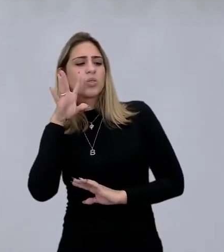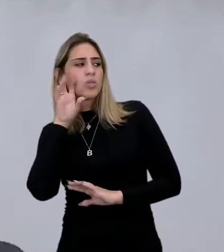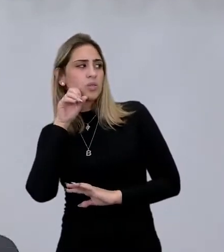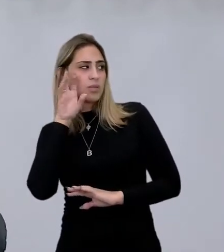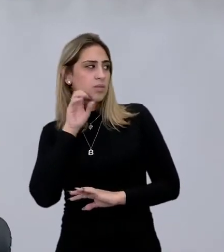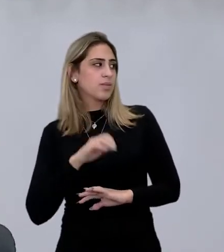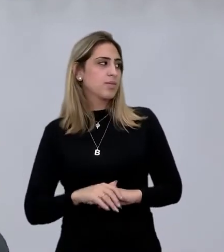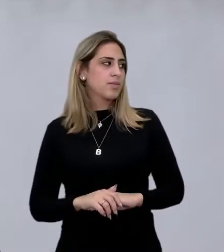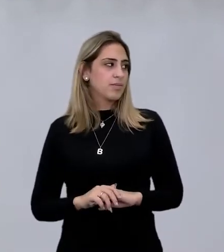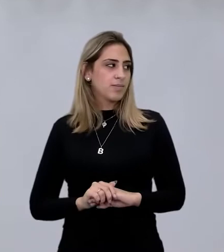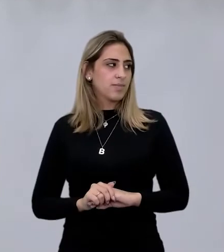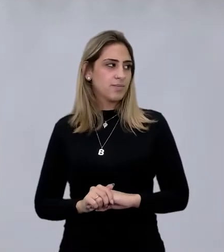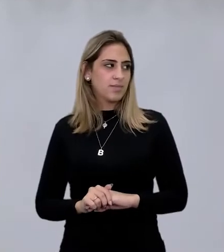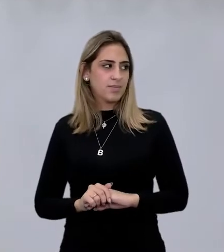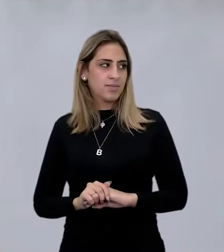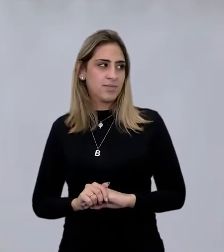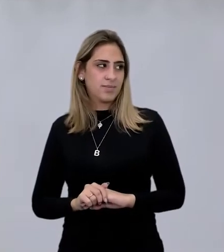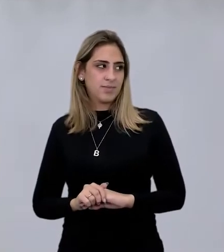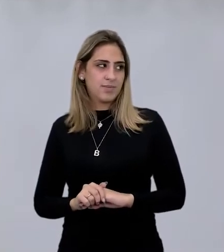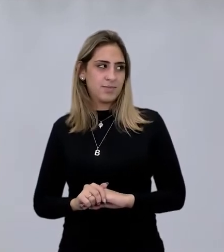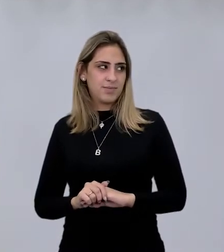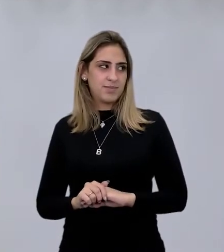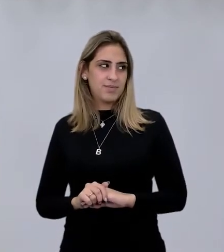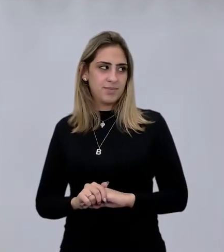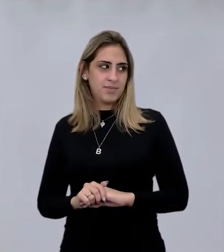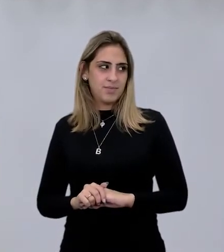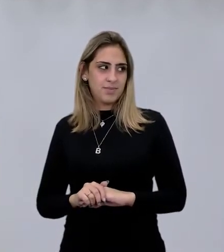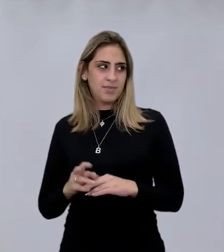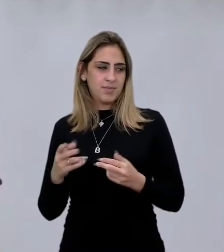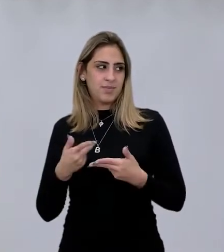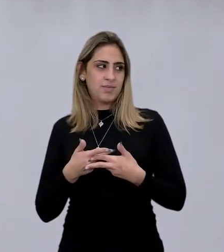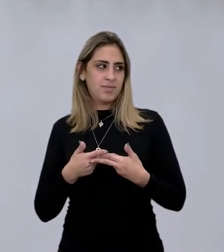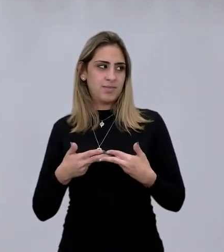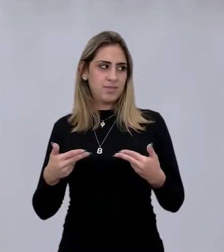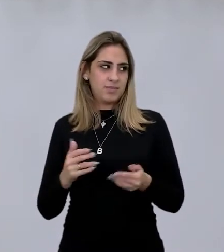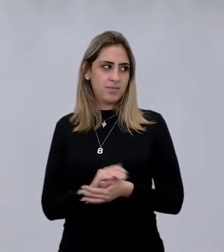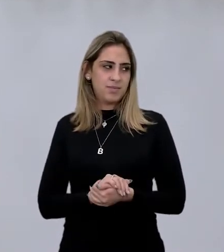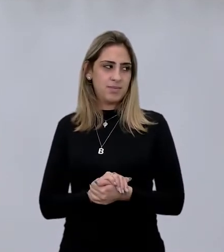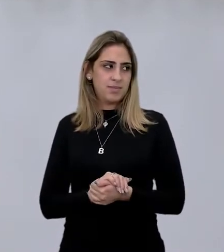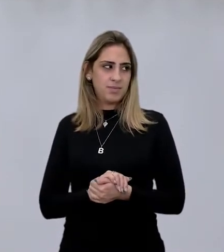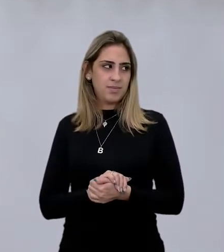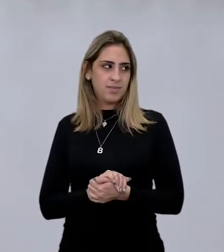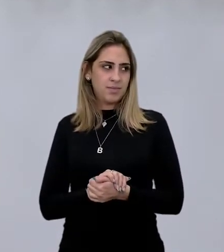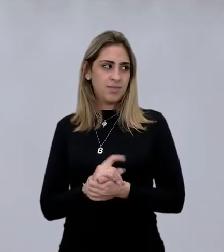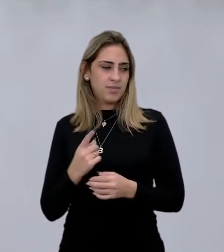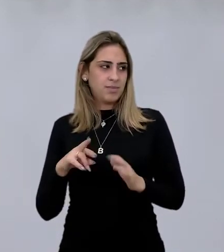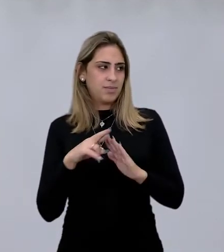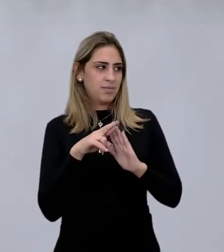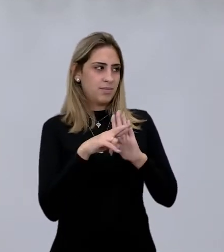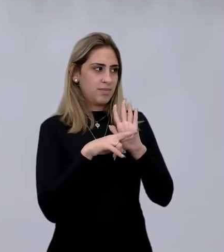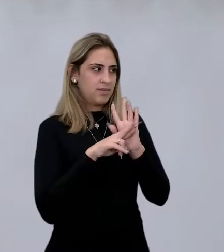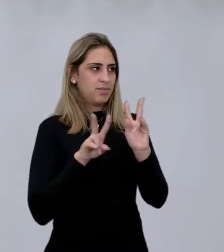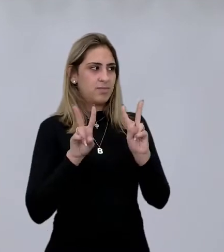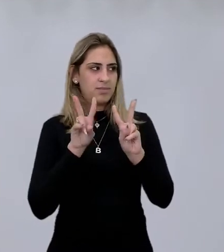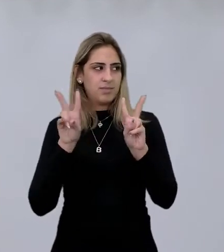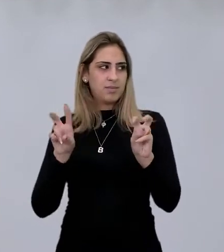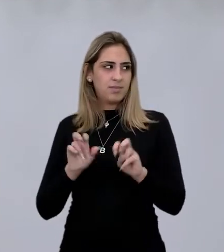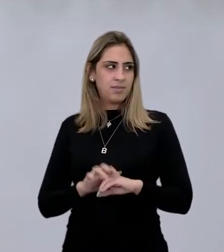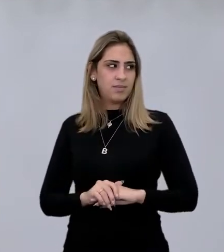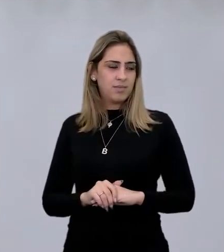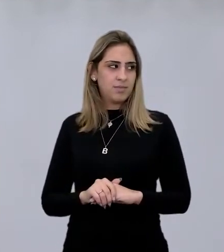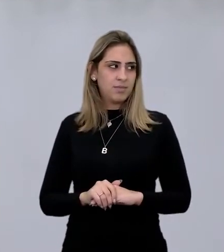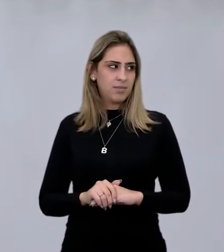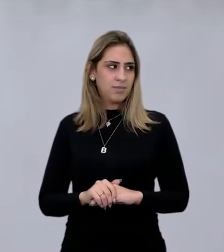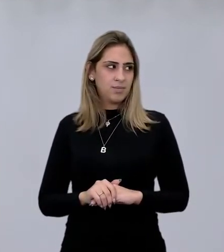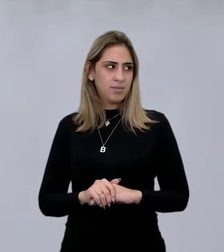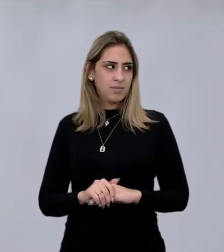têm diversos exemplos sobre isso. Mas é quando, por exemplo, um homem estabelece uma regra sobre, por exemplo, a vida de uma